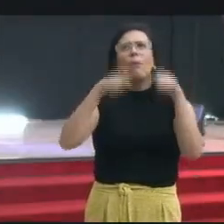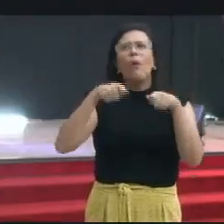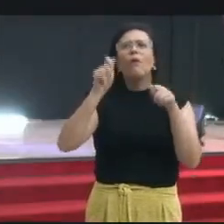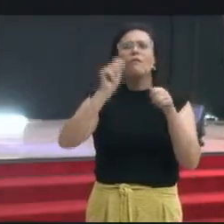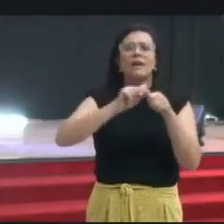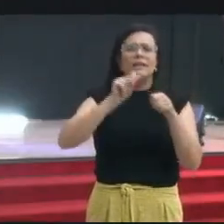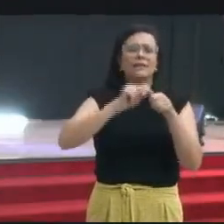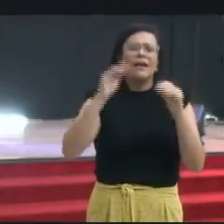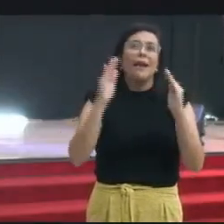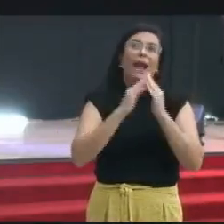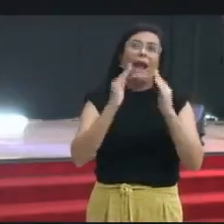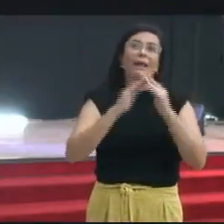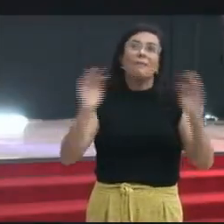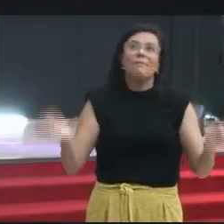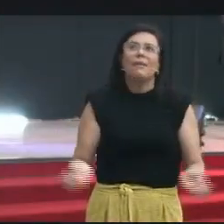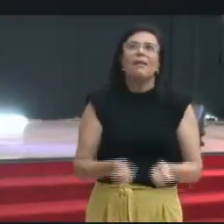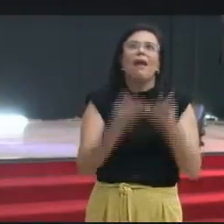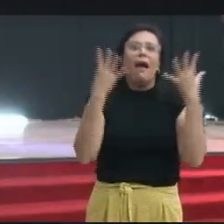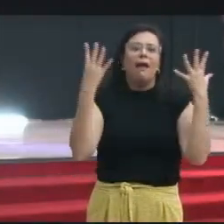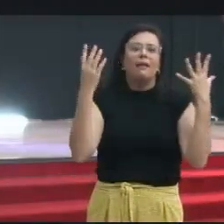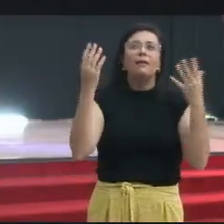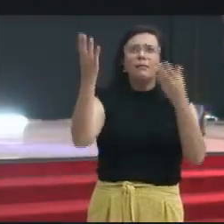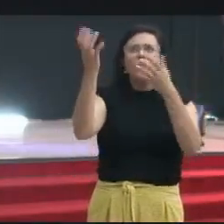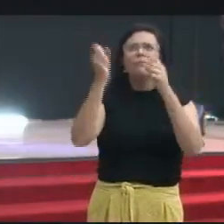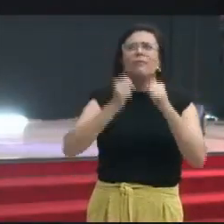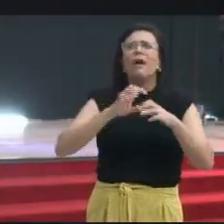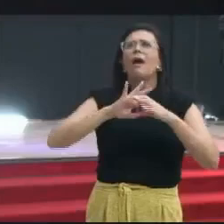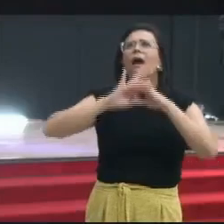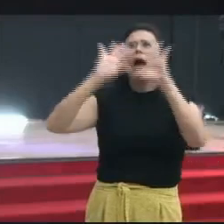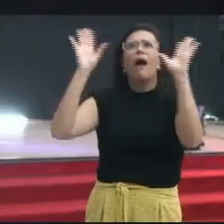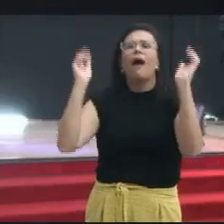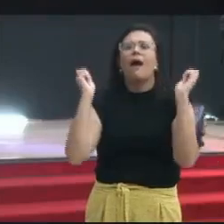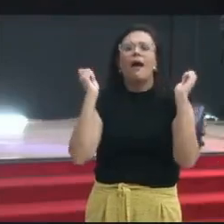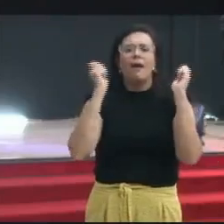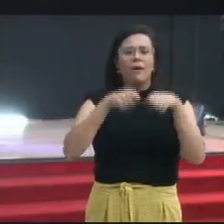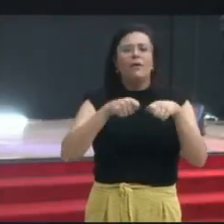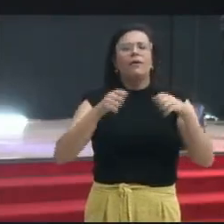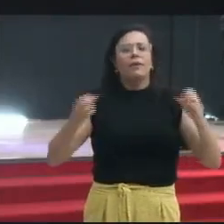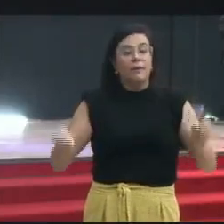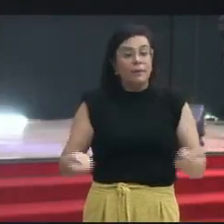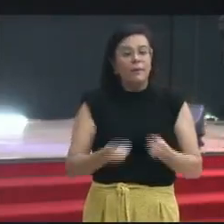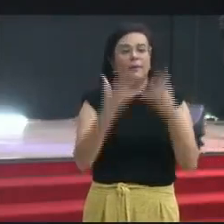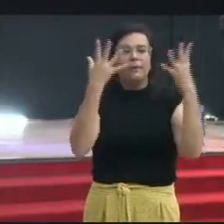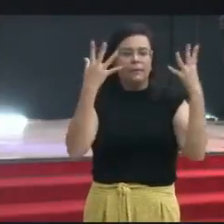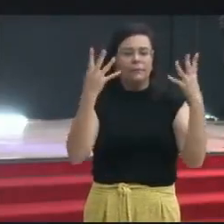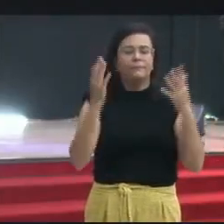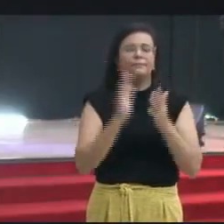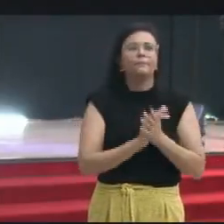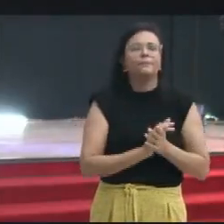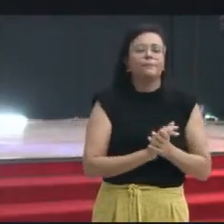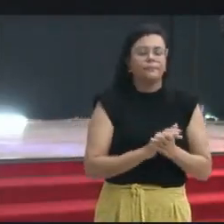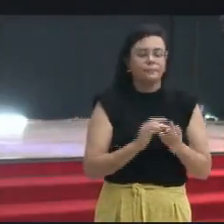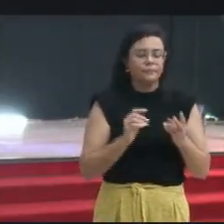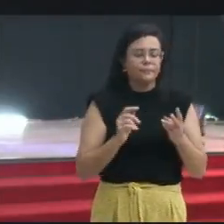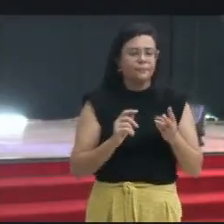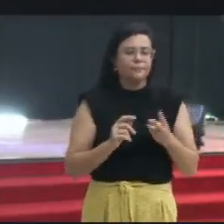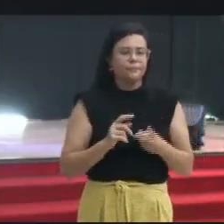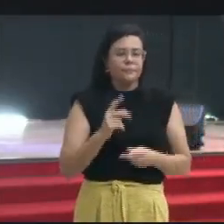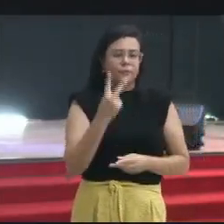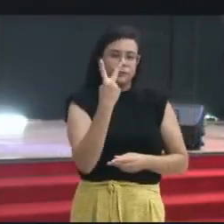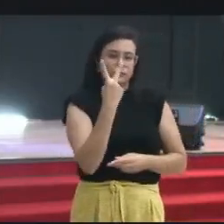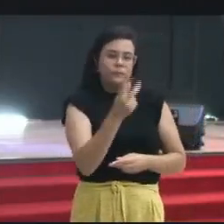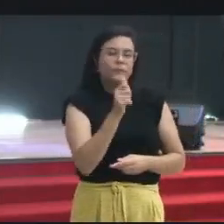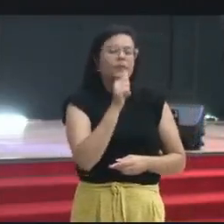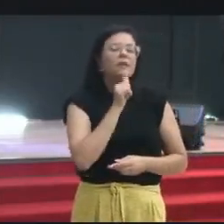de milagres. Permita que Deus faça da sua casa um lugar de milagres. Eu tenho 2 exemplos neste